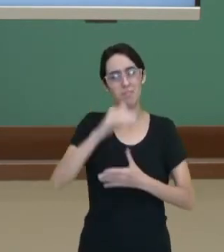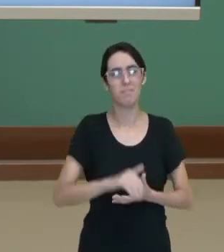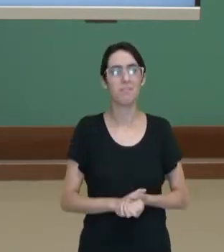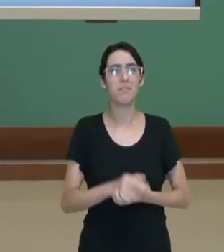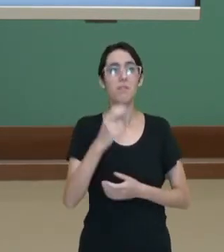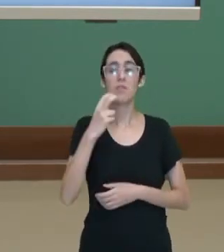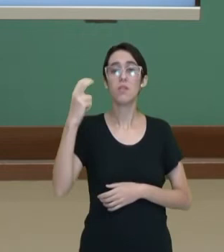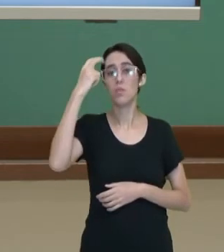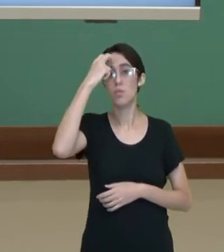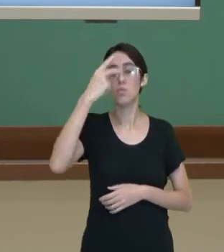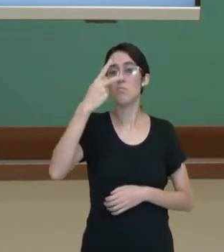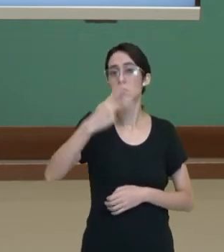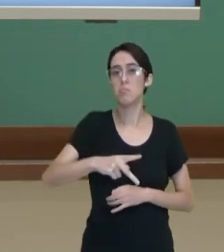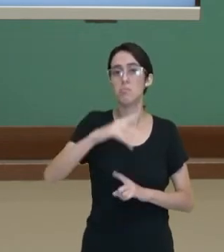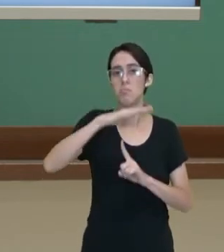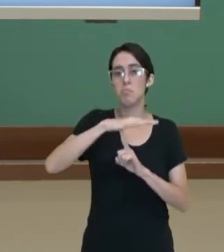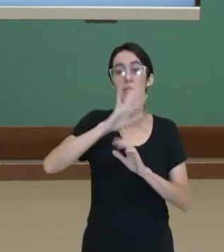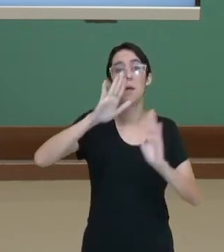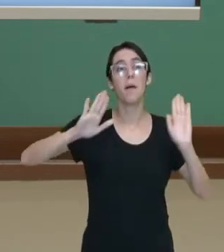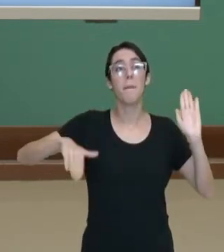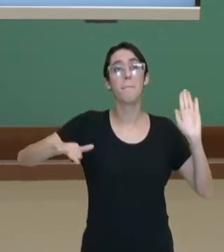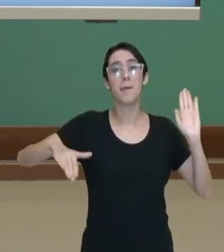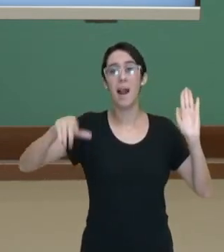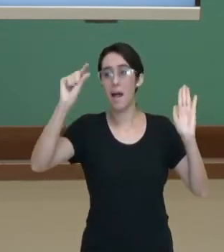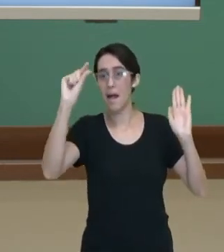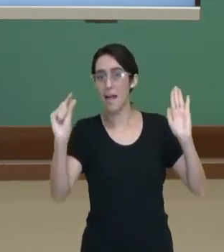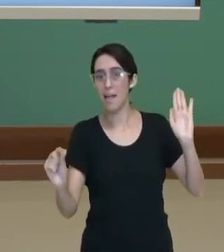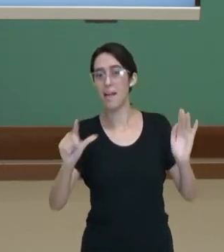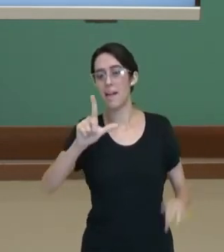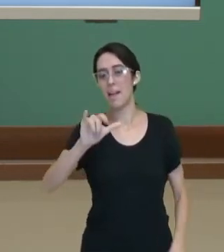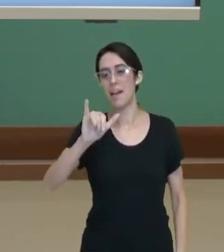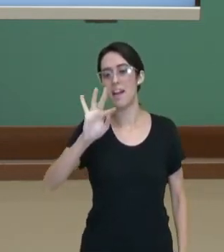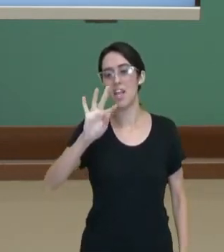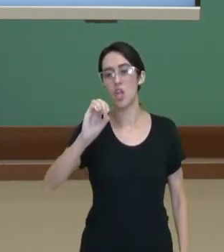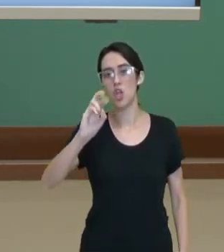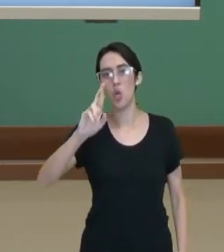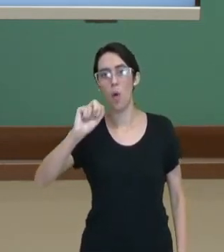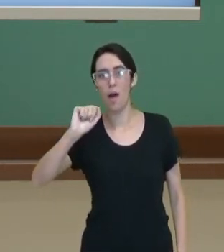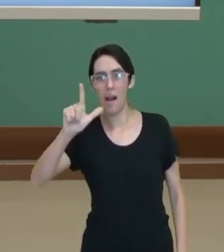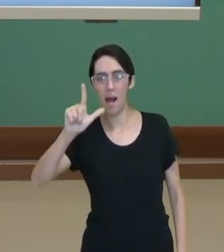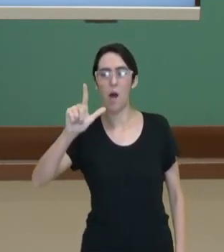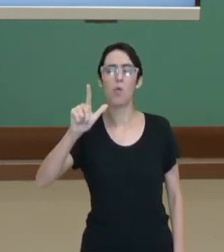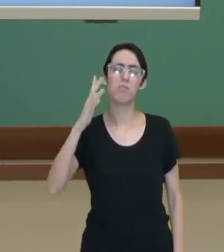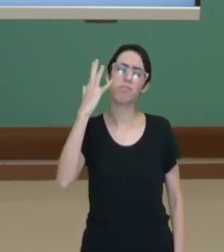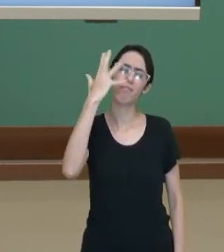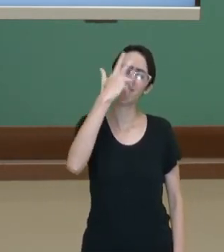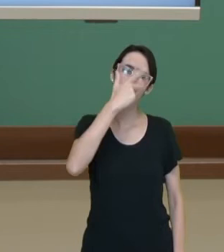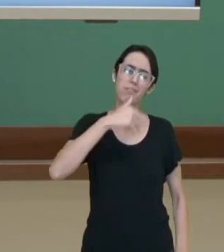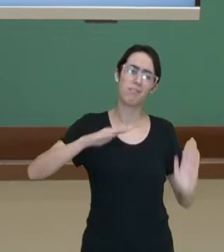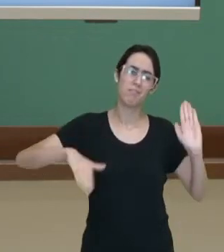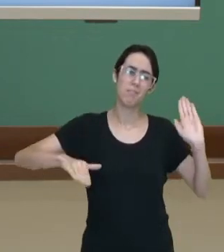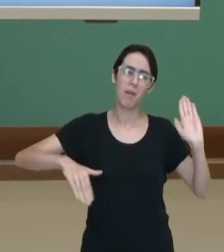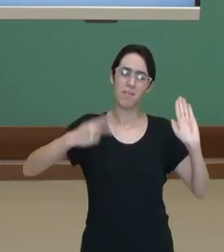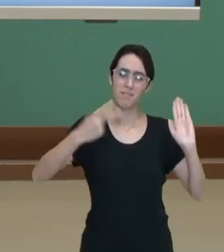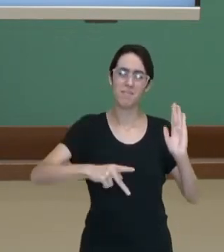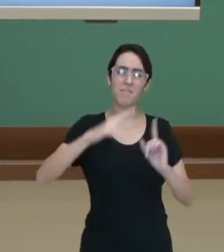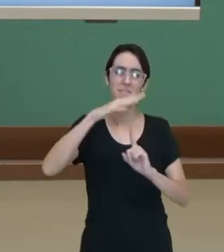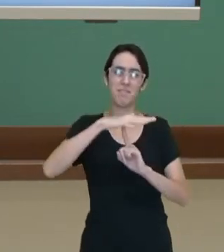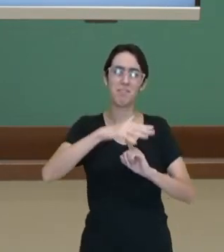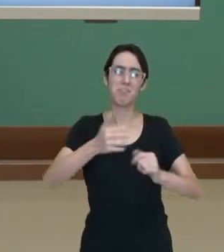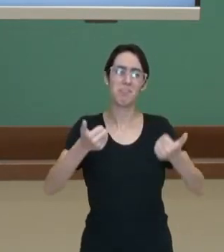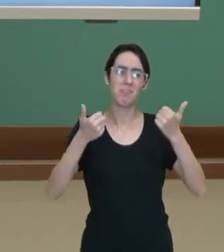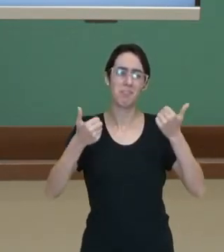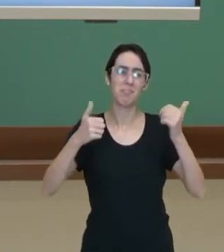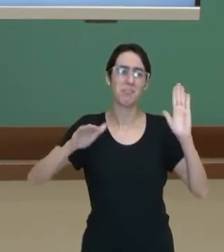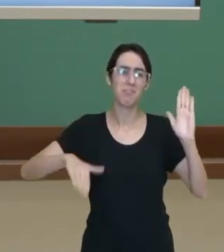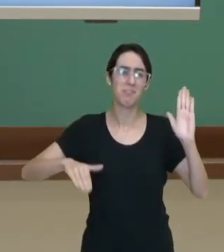cultura do Paraná, um pouquinho do litoral paranaense, né? Esse litoral bonito, né? As praias